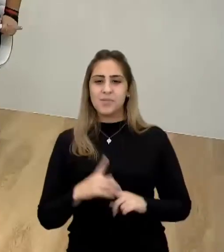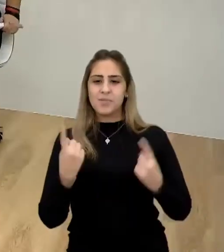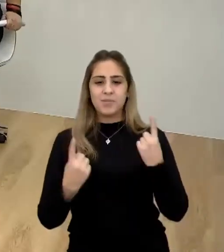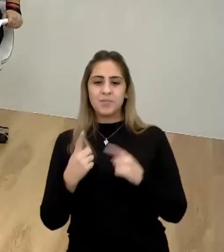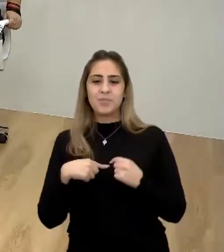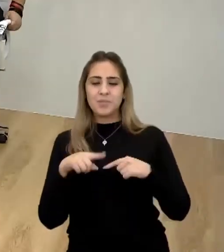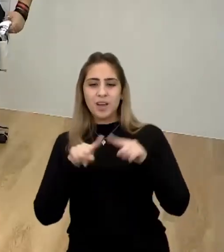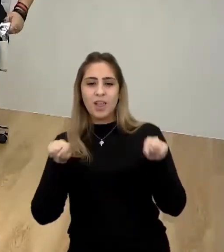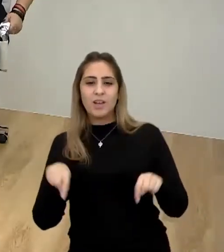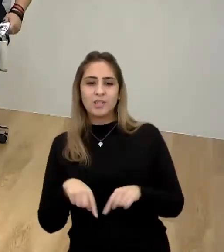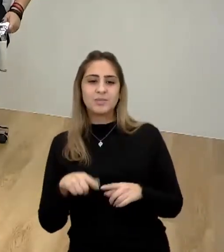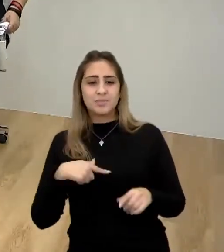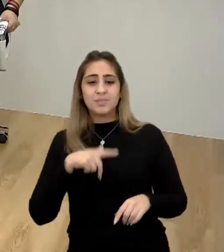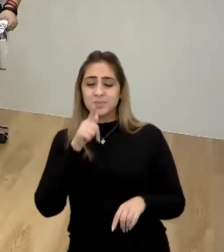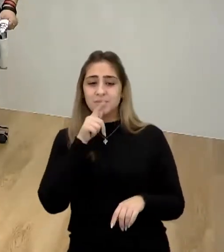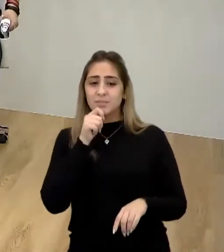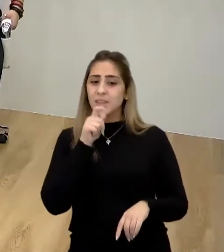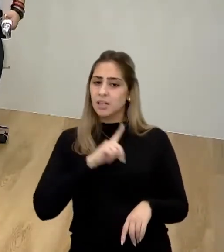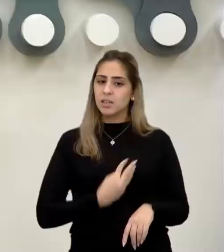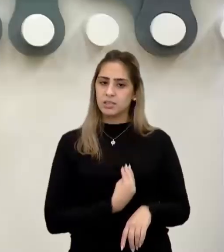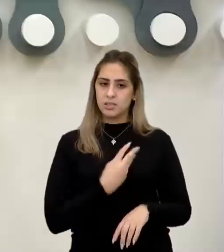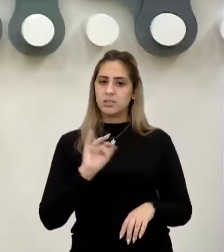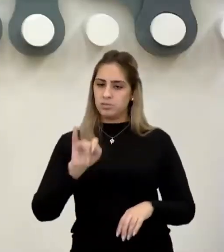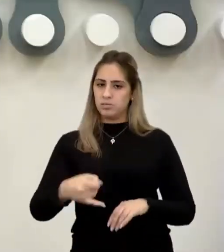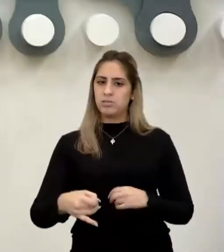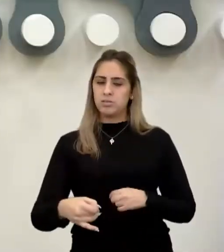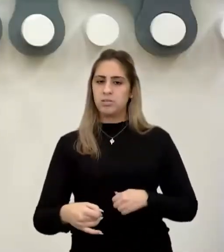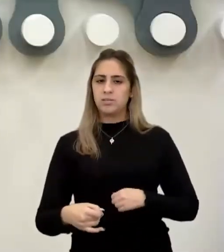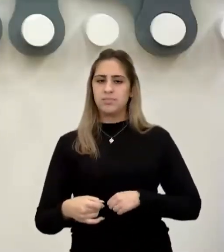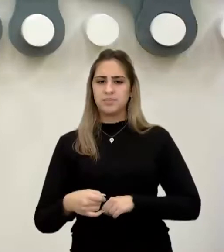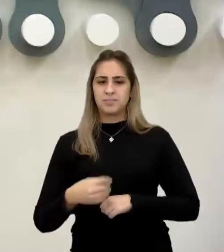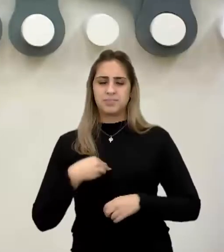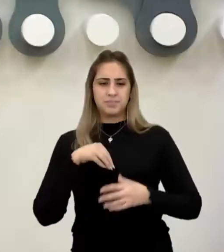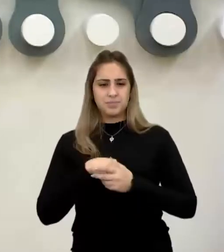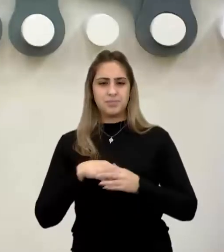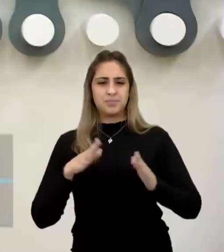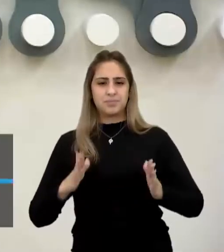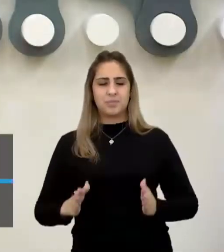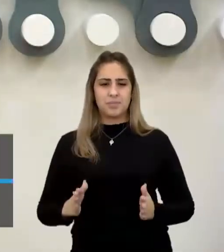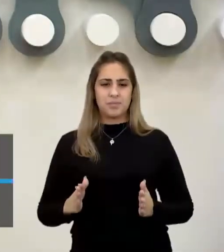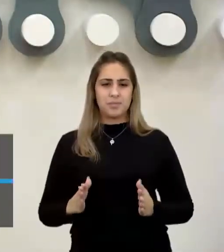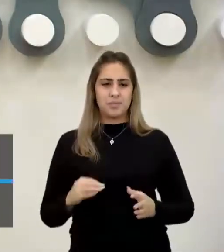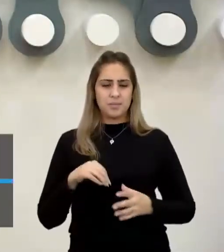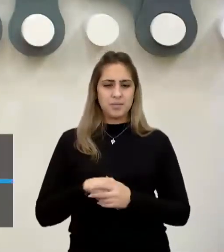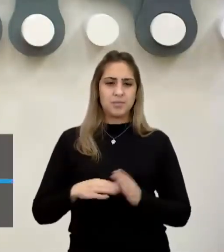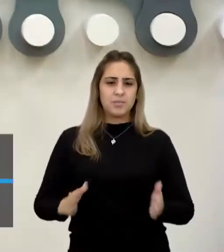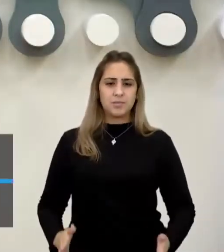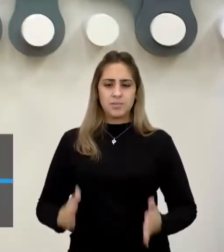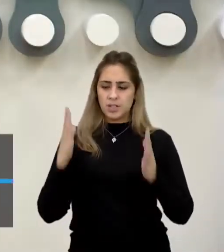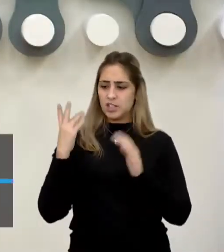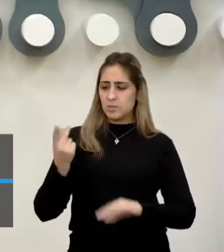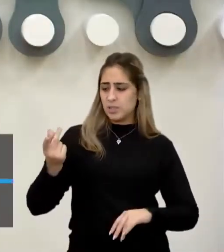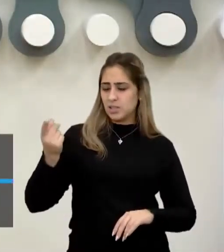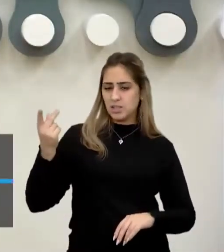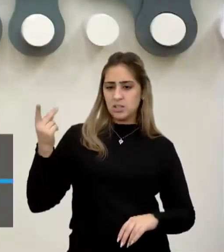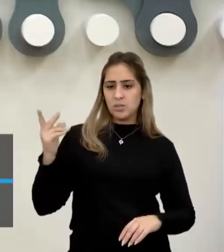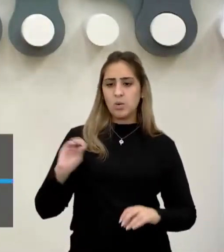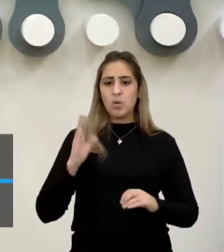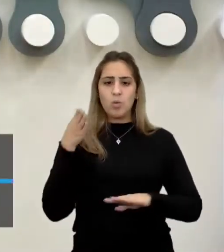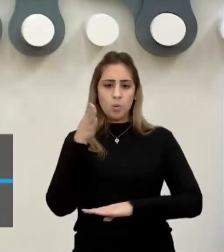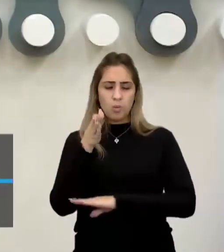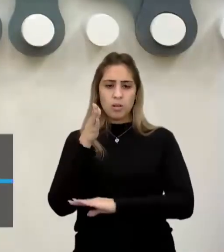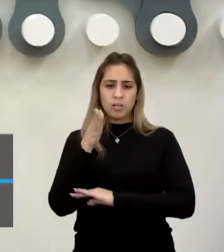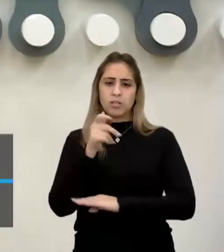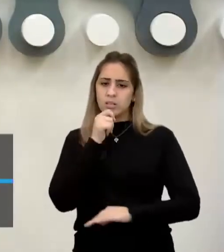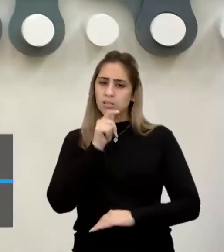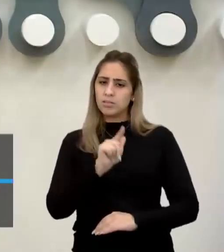loja? Aí ele Mas ainda existe. Existe, principalmente em, acho que prédio mais antigo, hotel, tal,